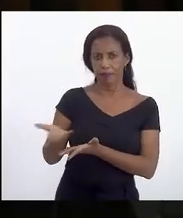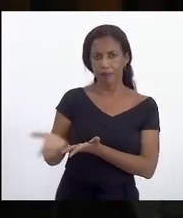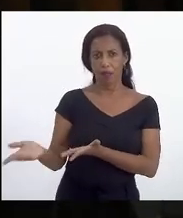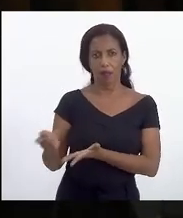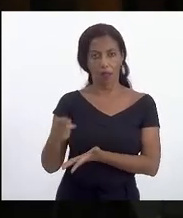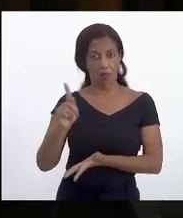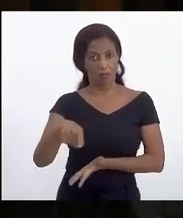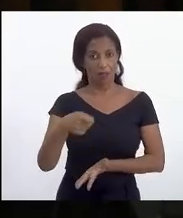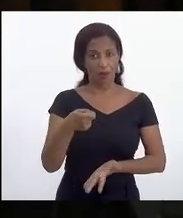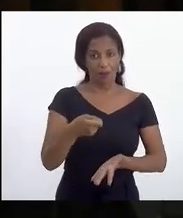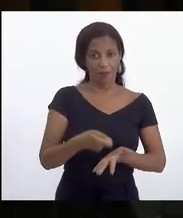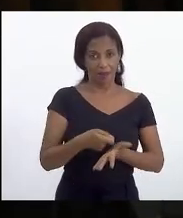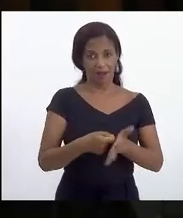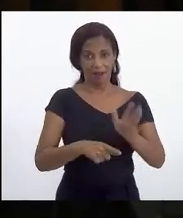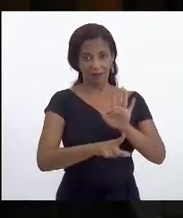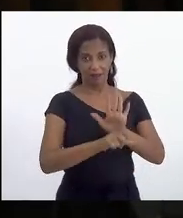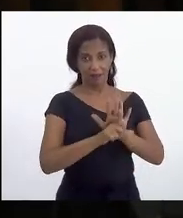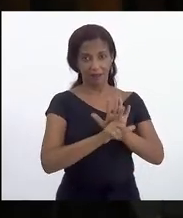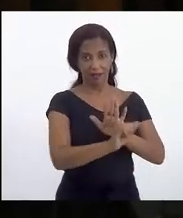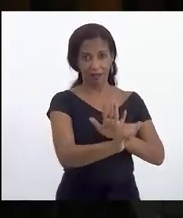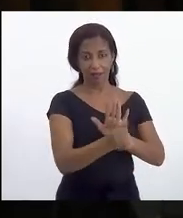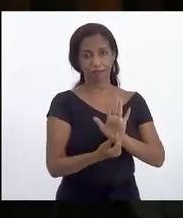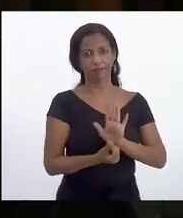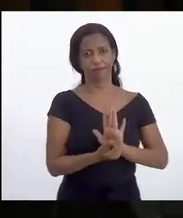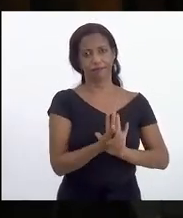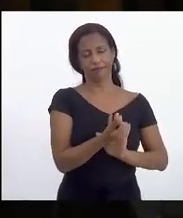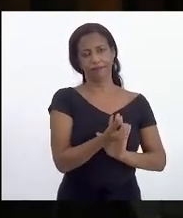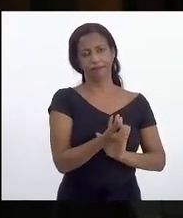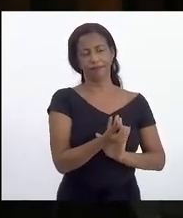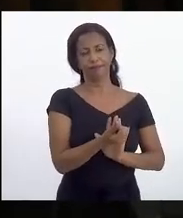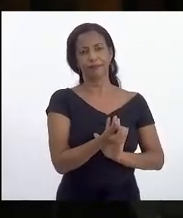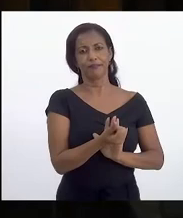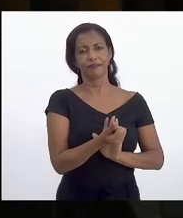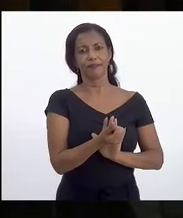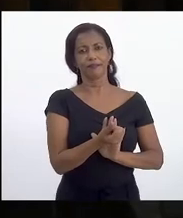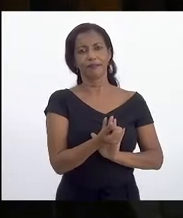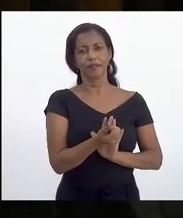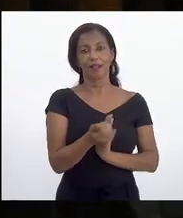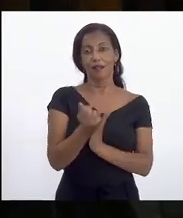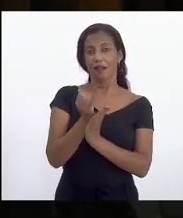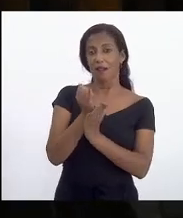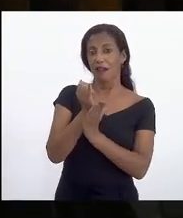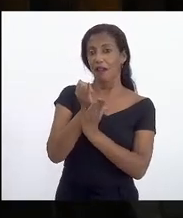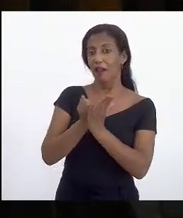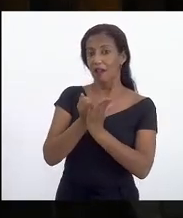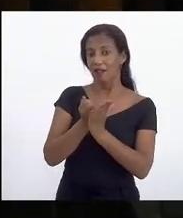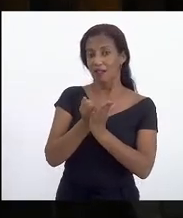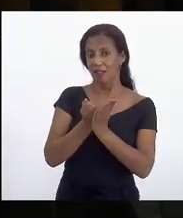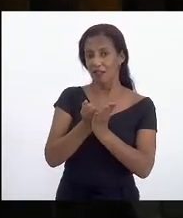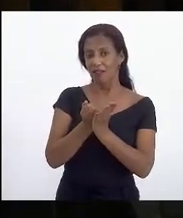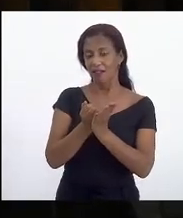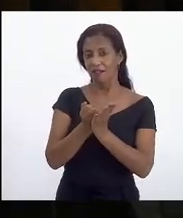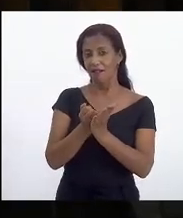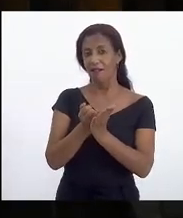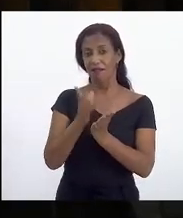obrigatória na lei orçamentária e a receita estimada